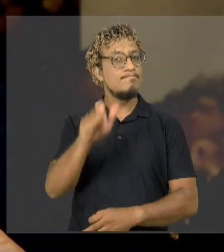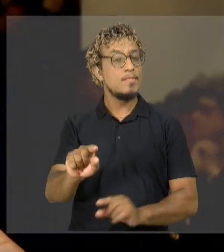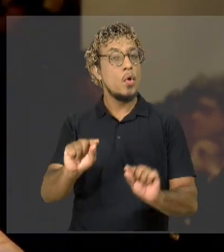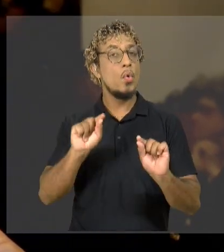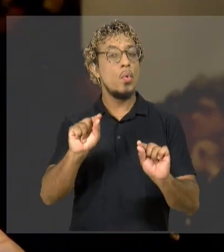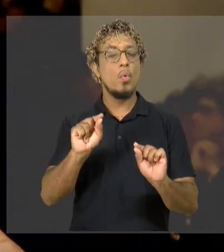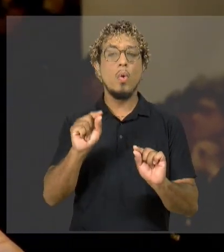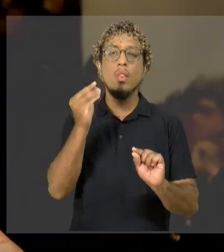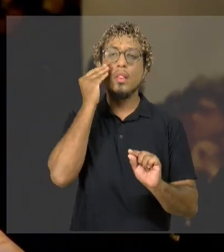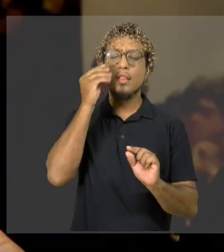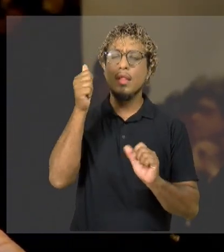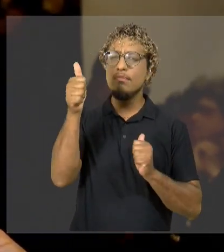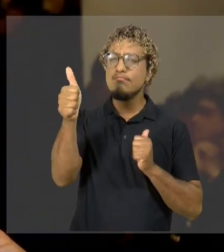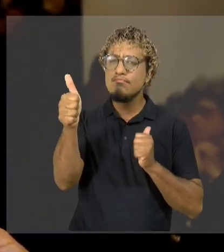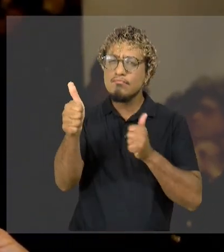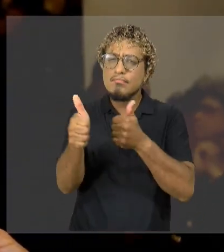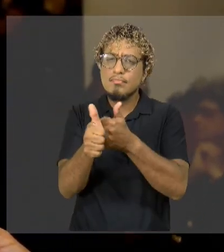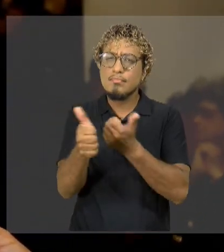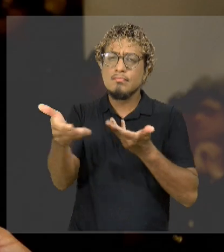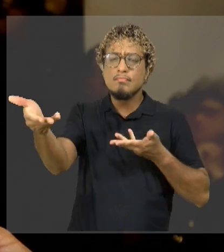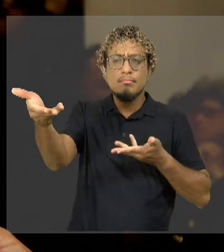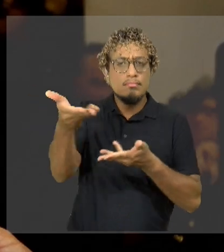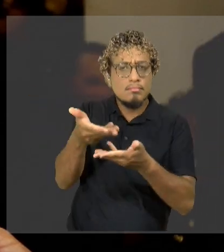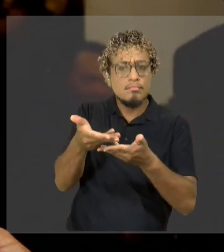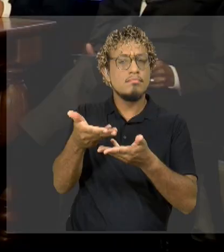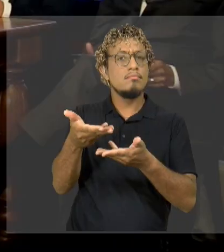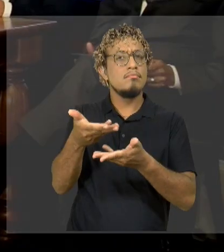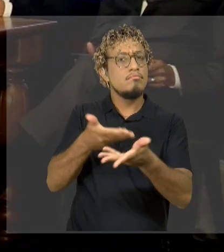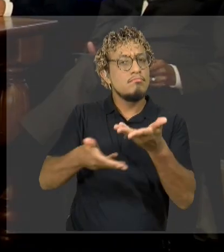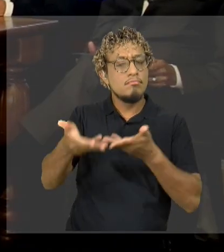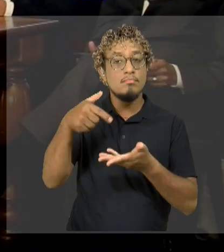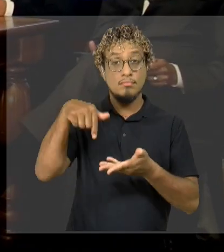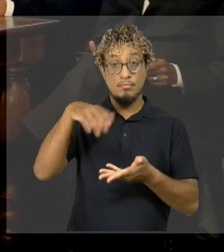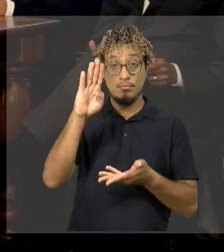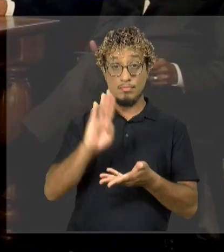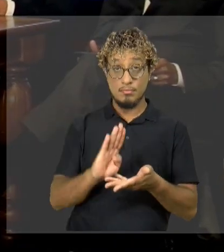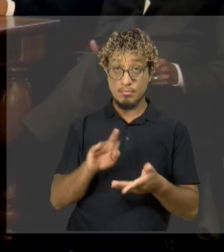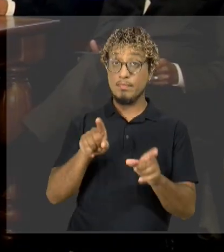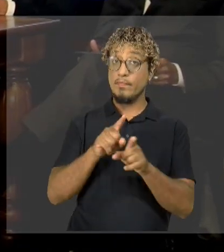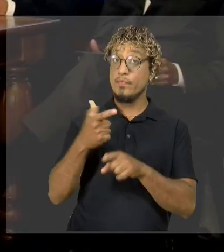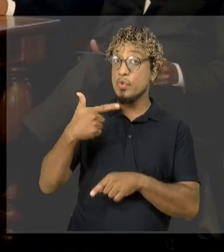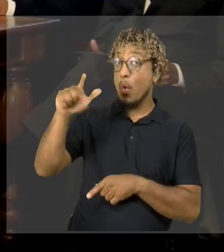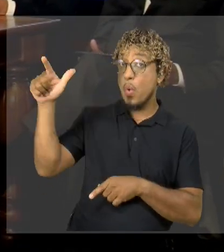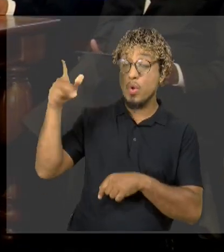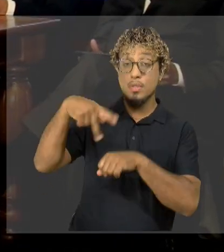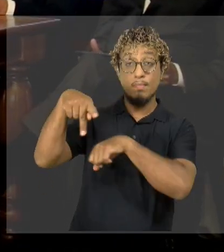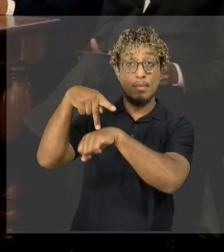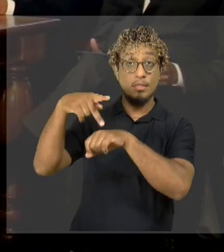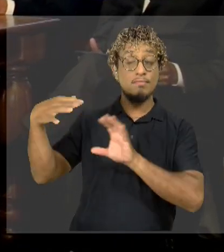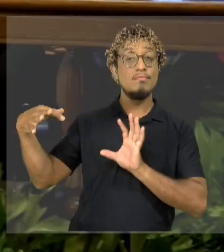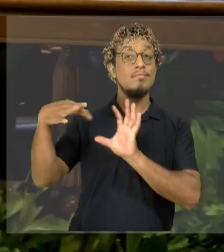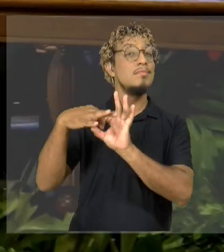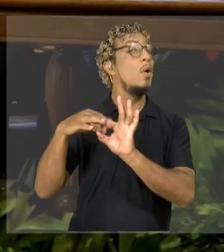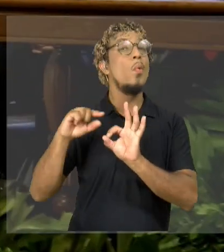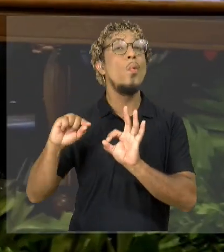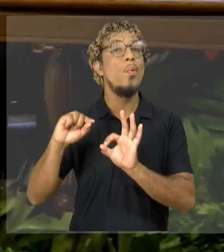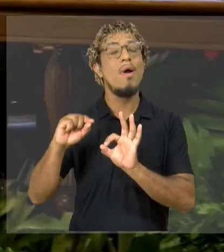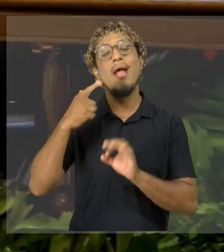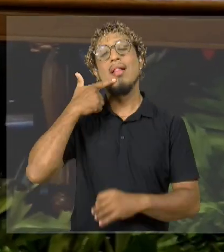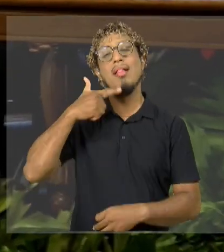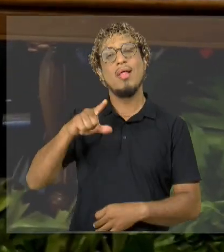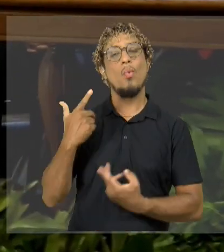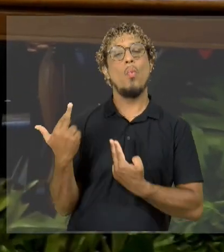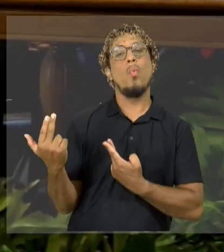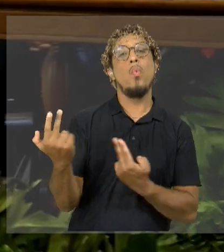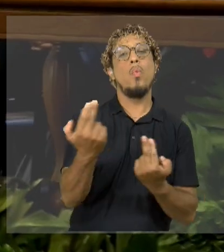interessante aproximar, né, essas literaturas do Brasil e dos outros países, que nos unem o quê? A mesma língua, né? E